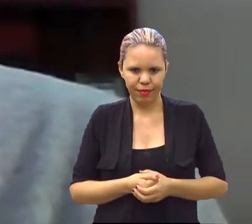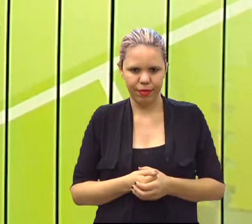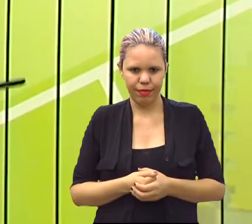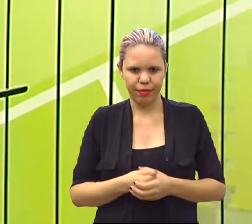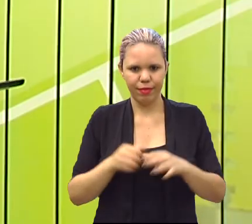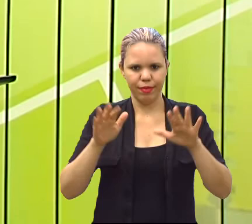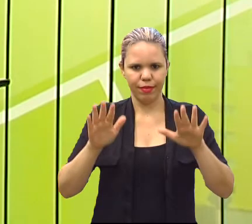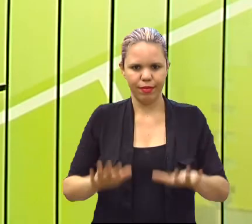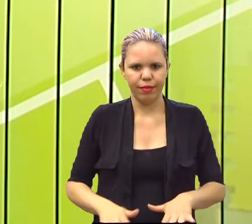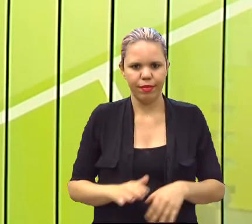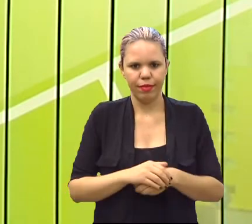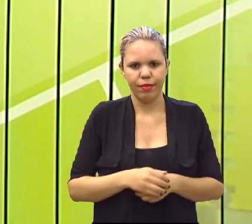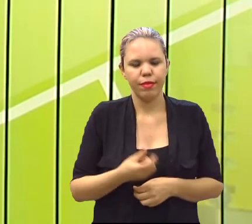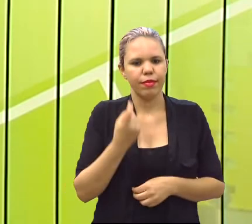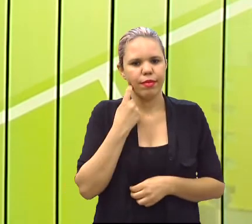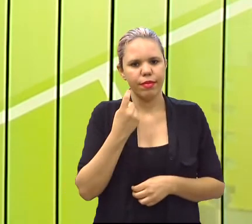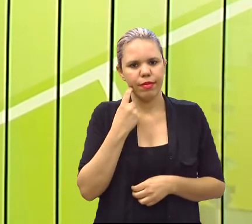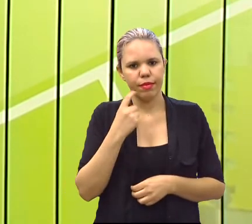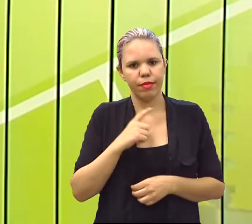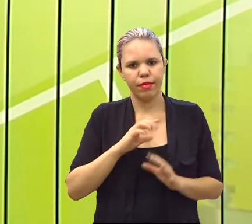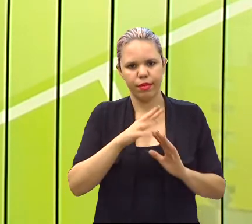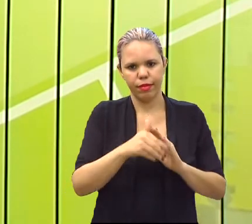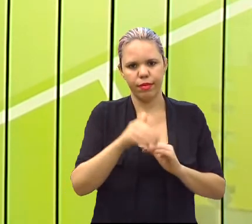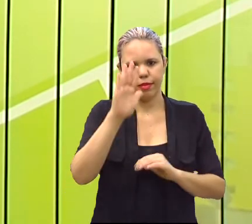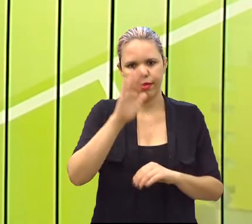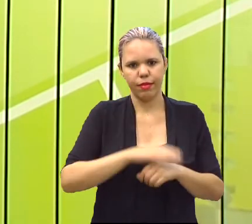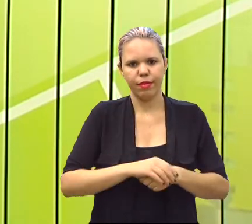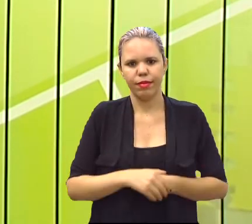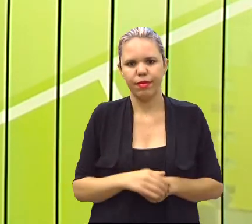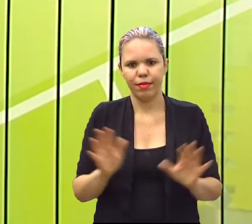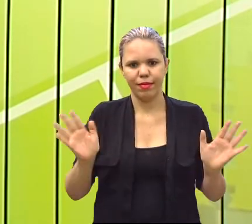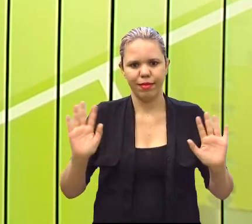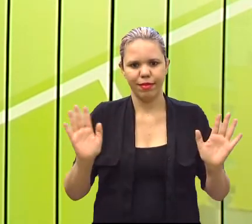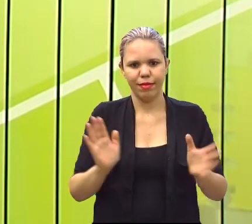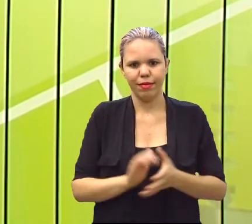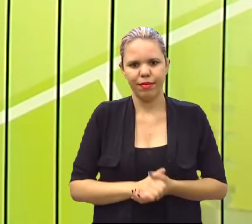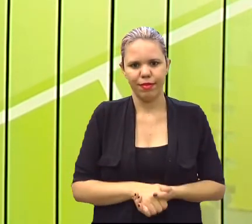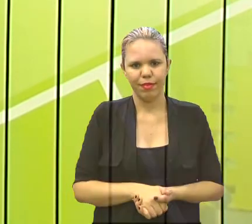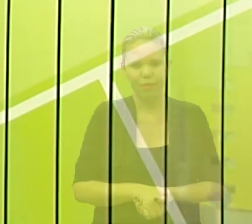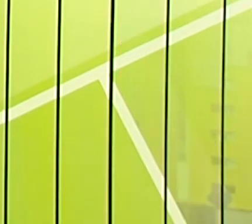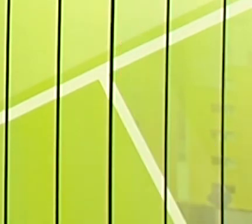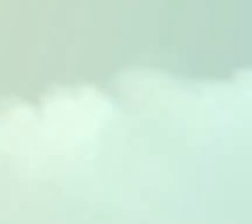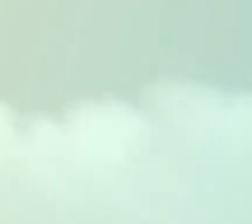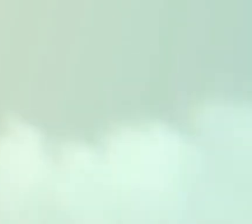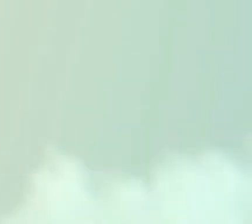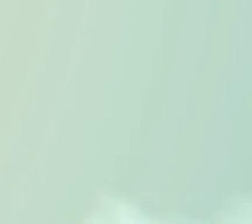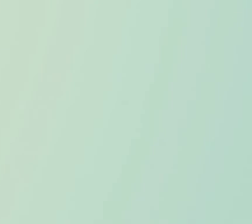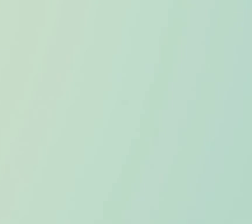E a gente fica por aqui. Sexta-feira que vem tem mais Giro Ambiental. Até lá!